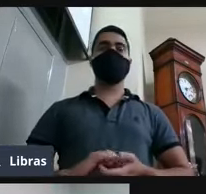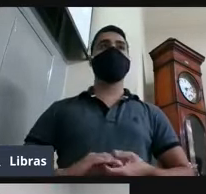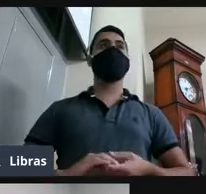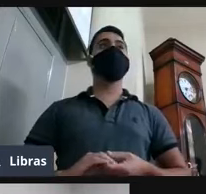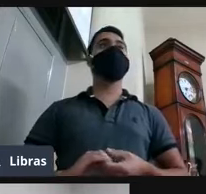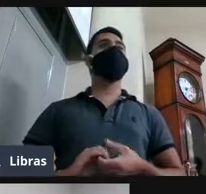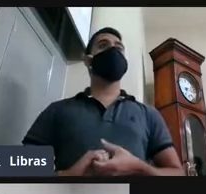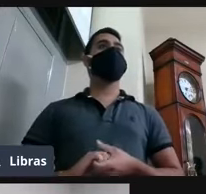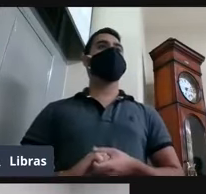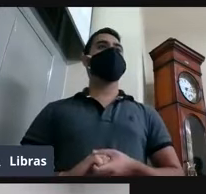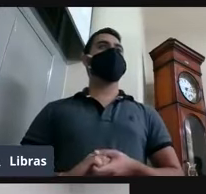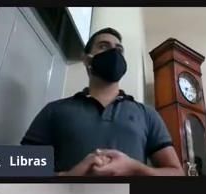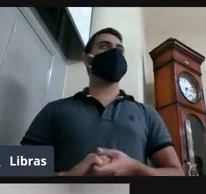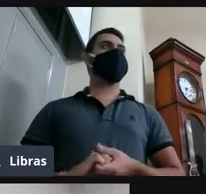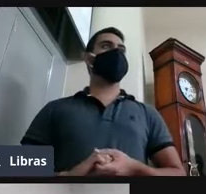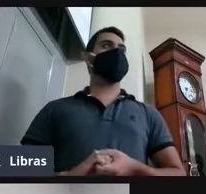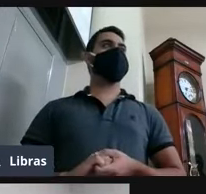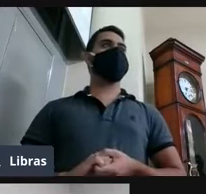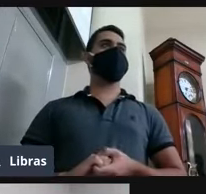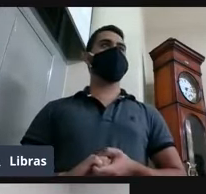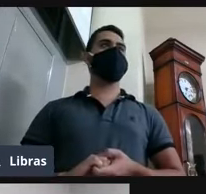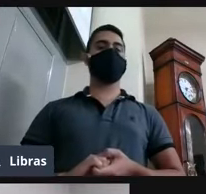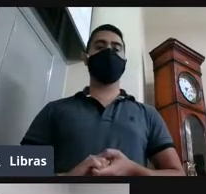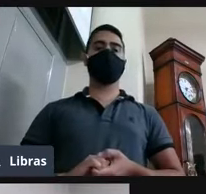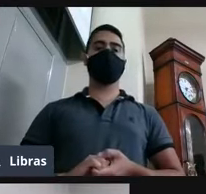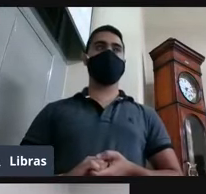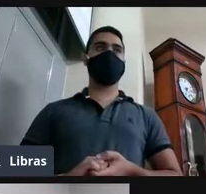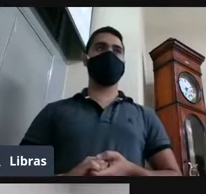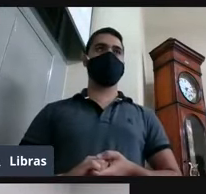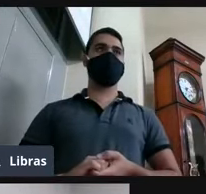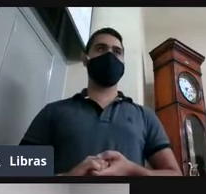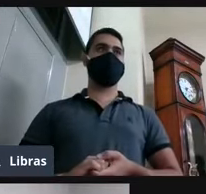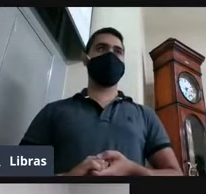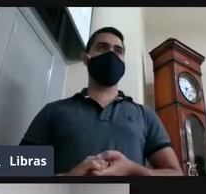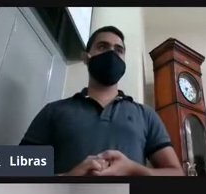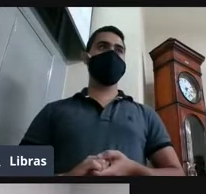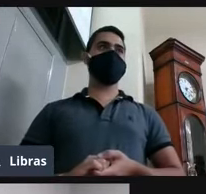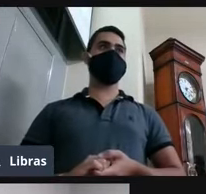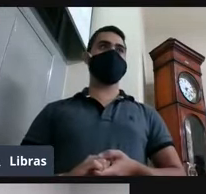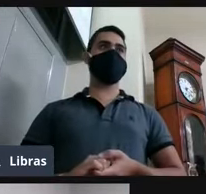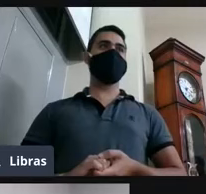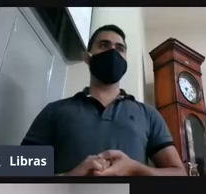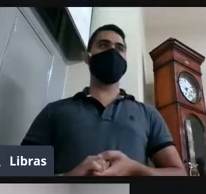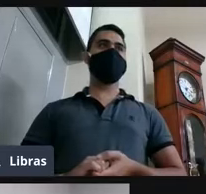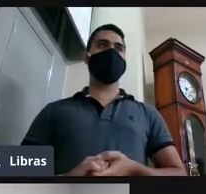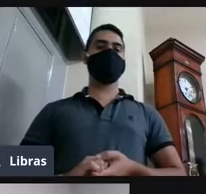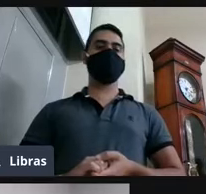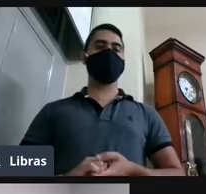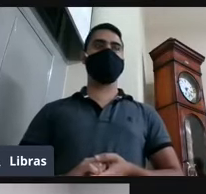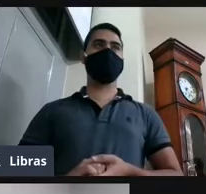Primeiro vereador, doutor Aloísio Saulo Breves Balha.